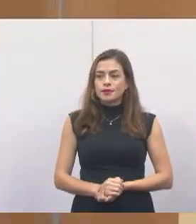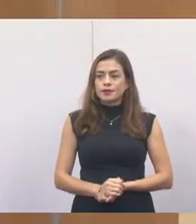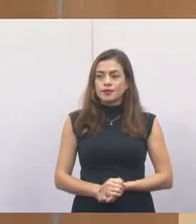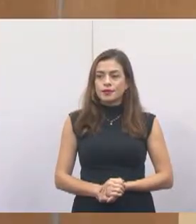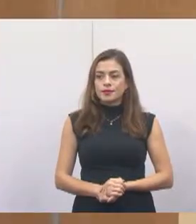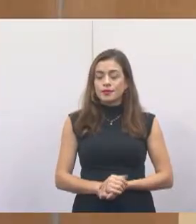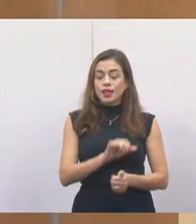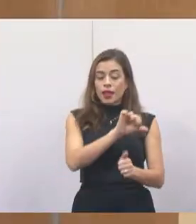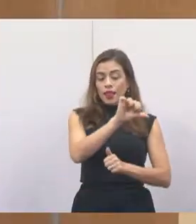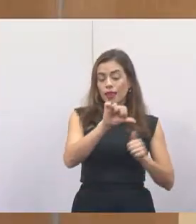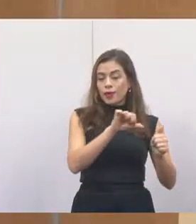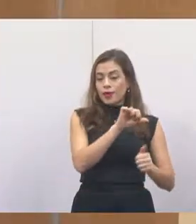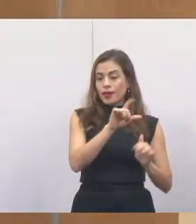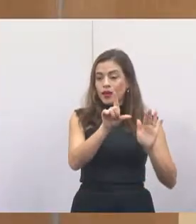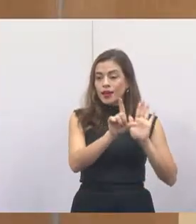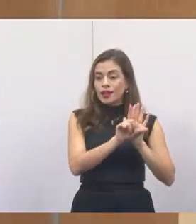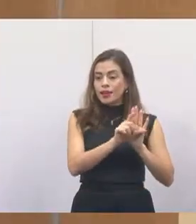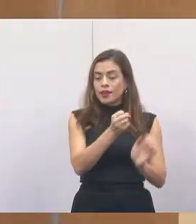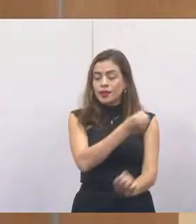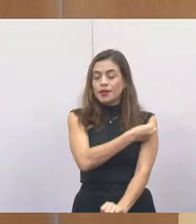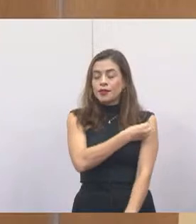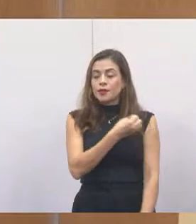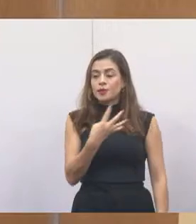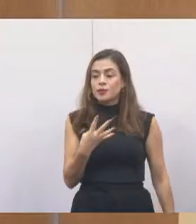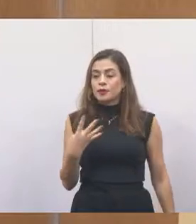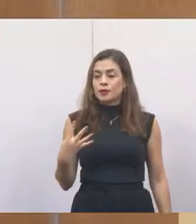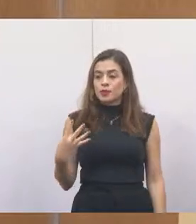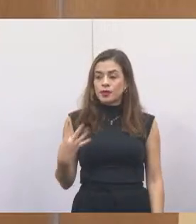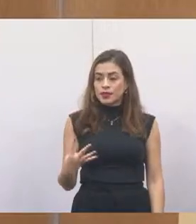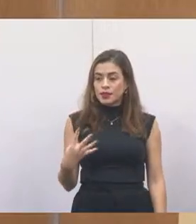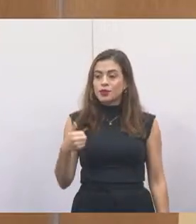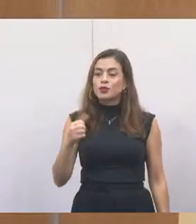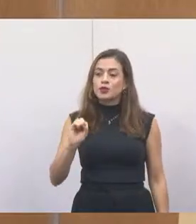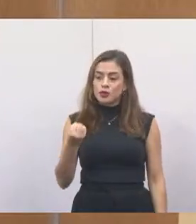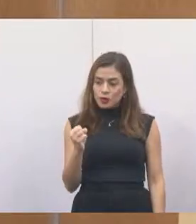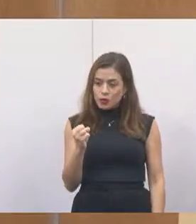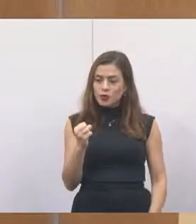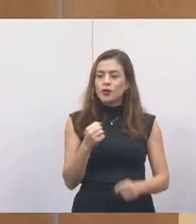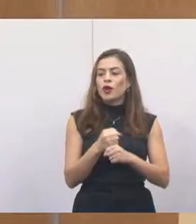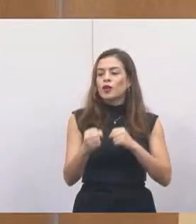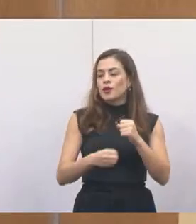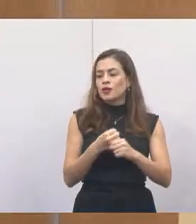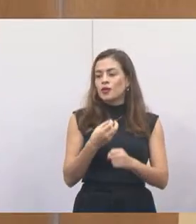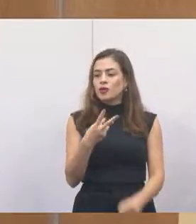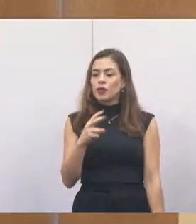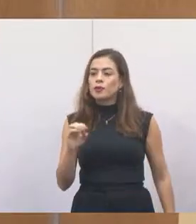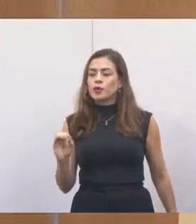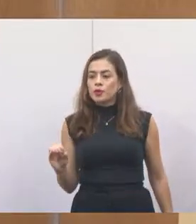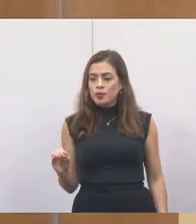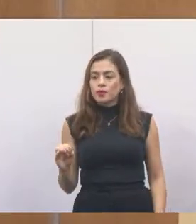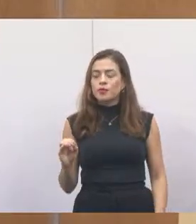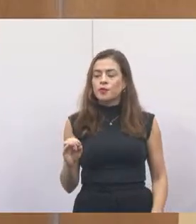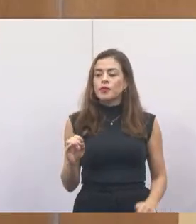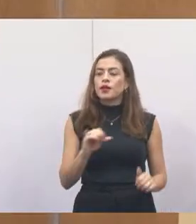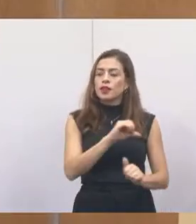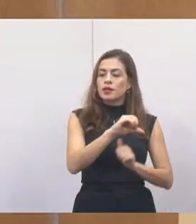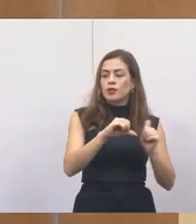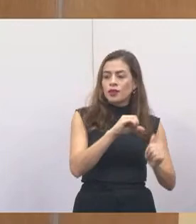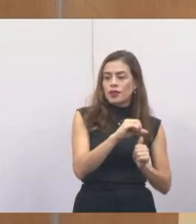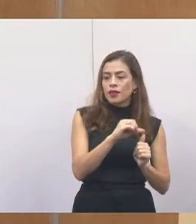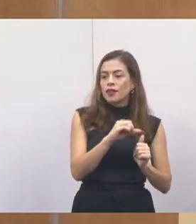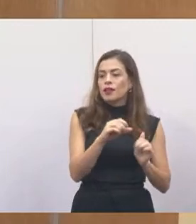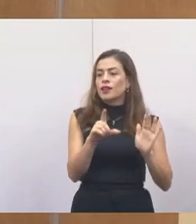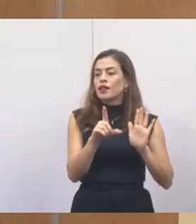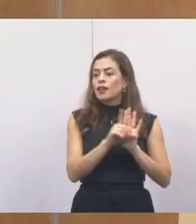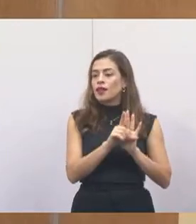que altera a Lei número 4.418, de 27 de dezembro de 2000, que consolida e altera a Lei Municipal de